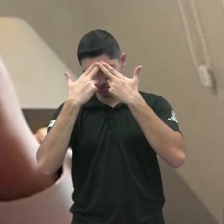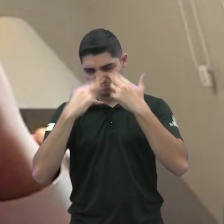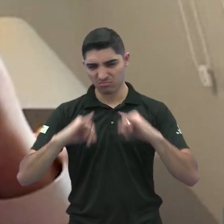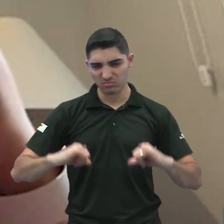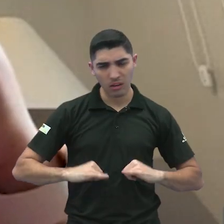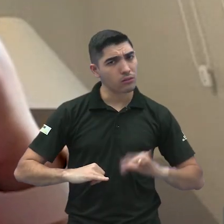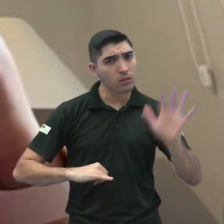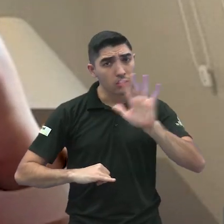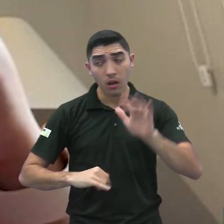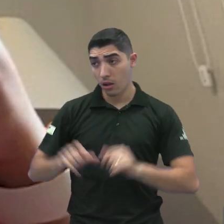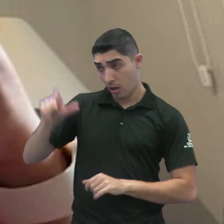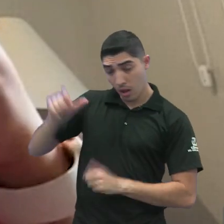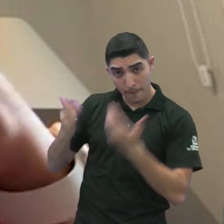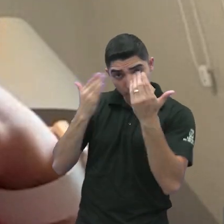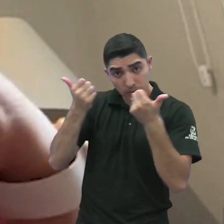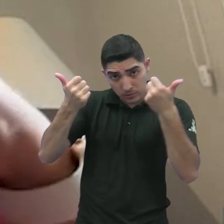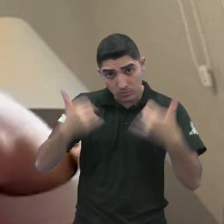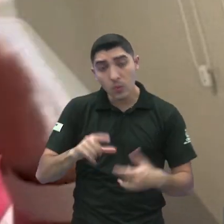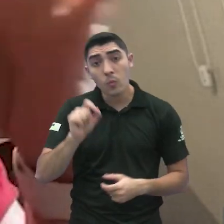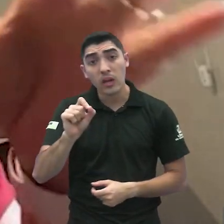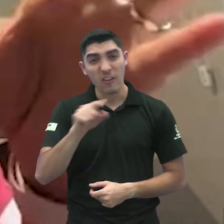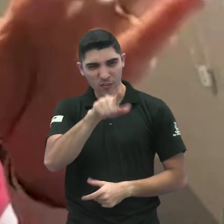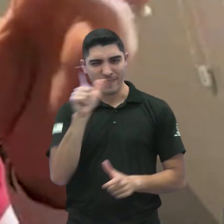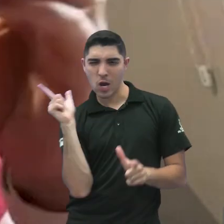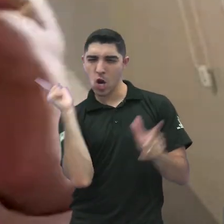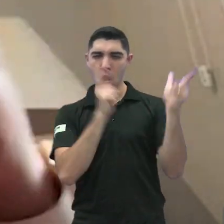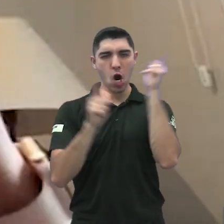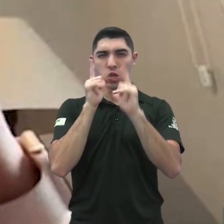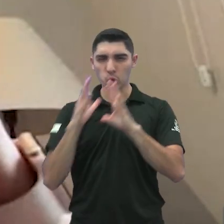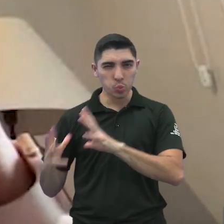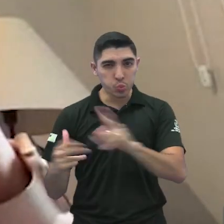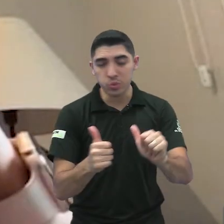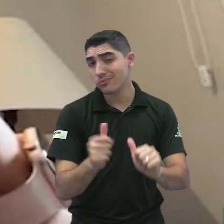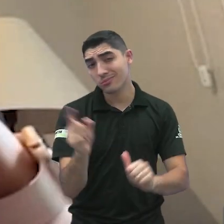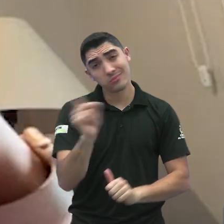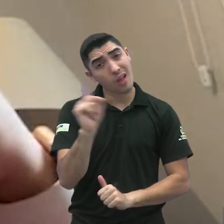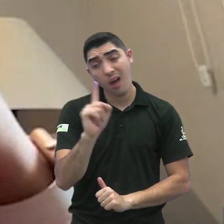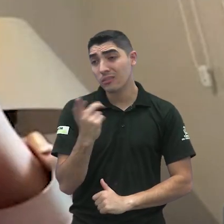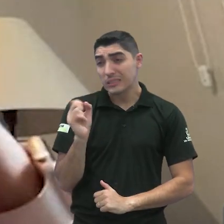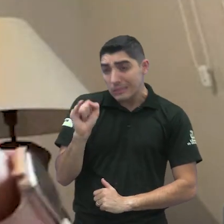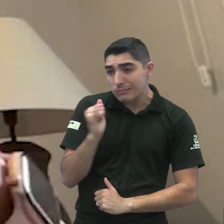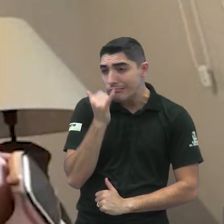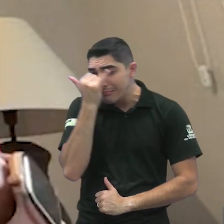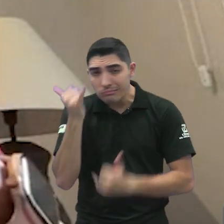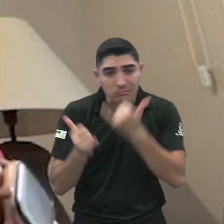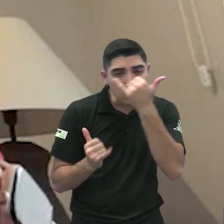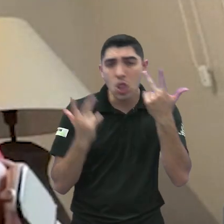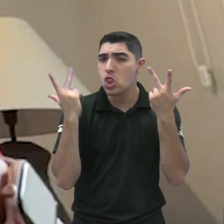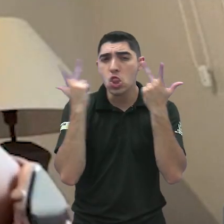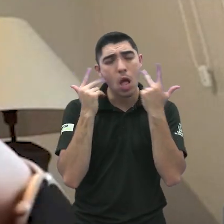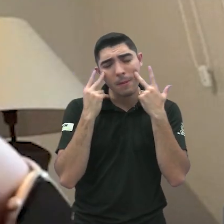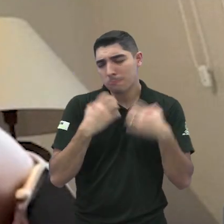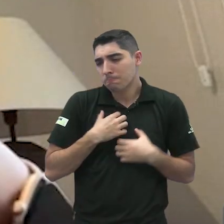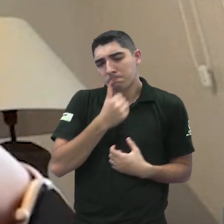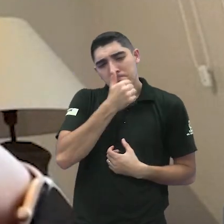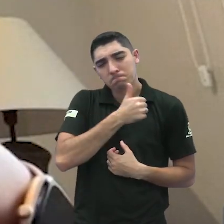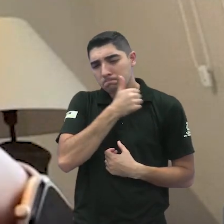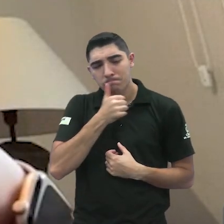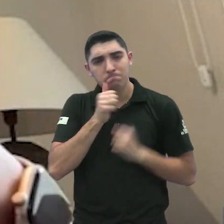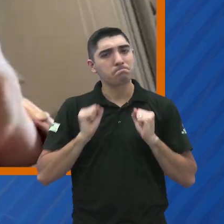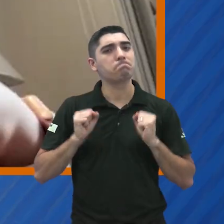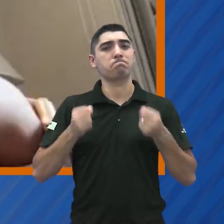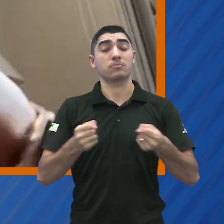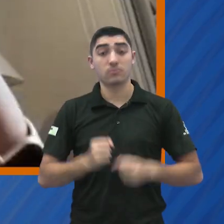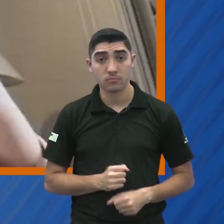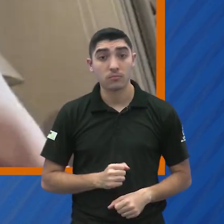Ainda de acordo com a psicóloga, entender que nem tudo vai ser como a gente quer é um passo fundamental na construção de um futuro mais